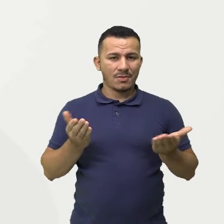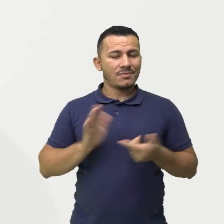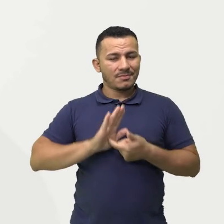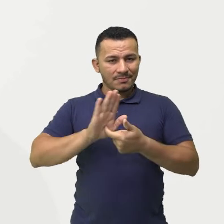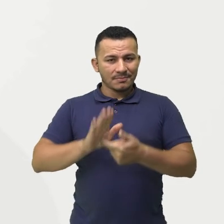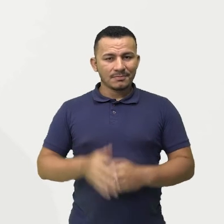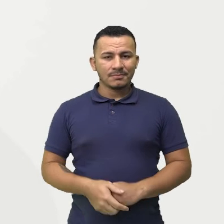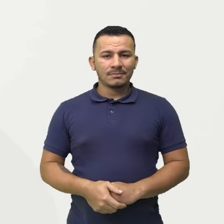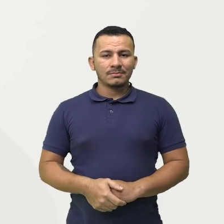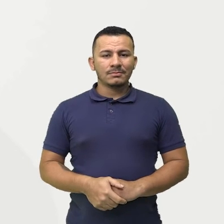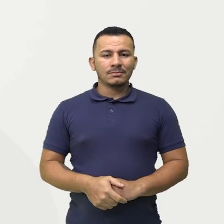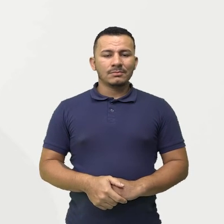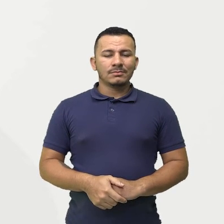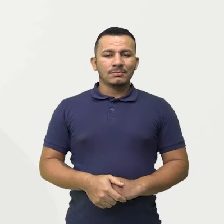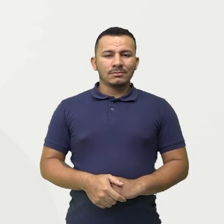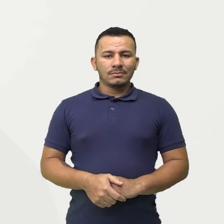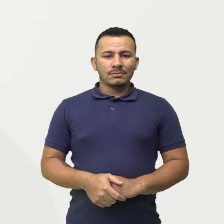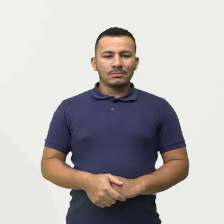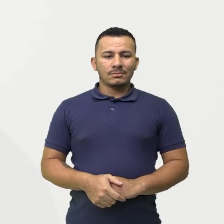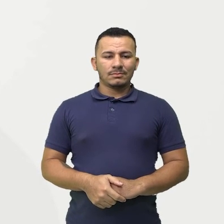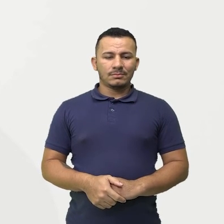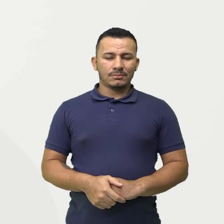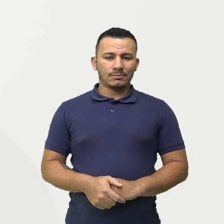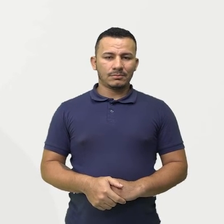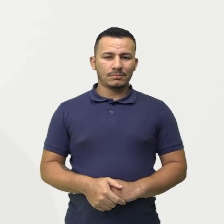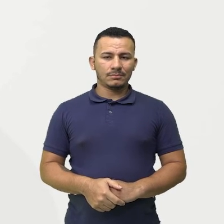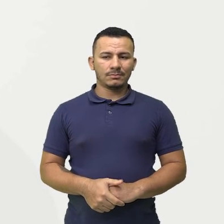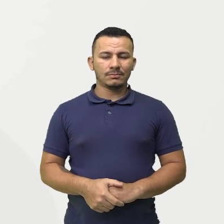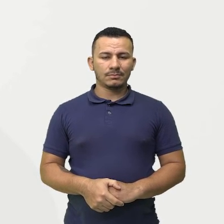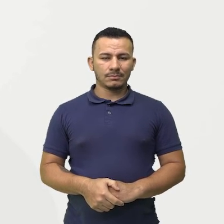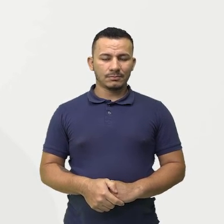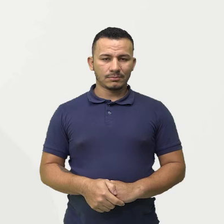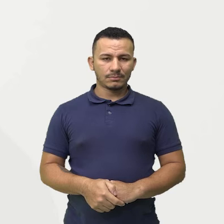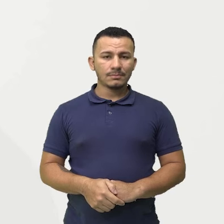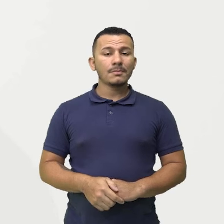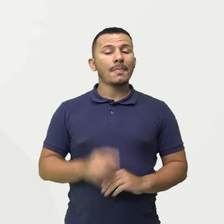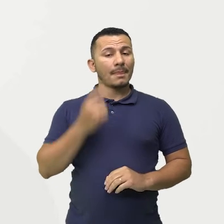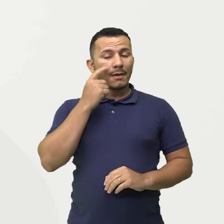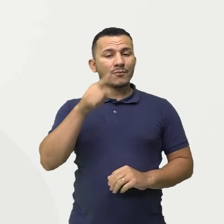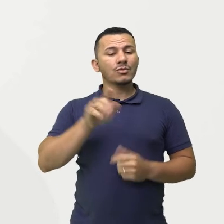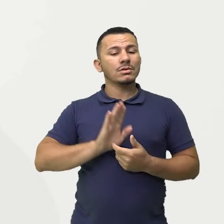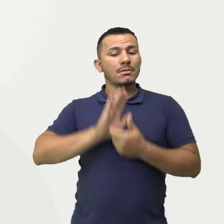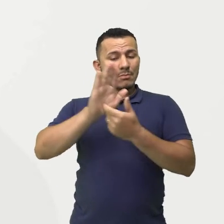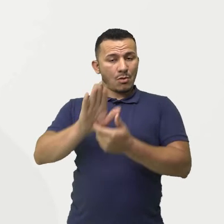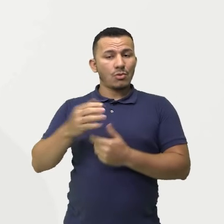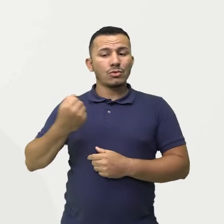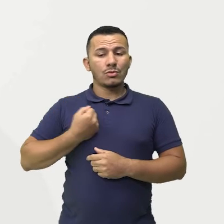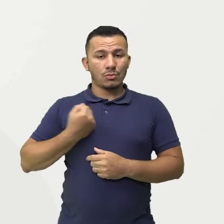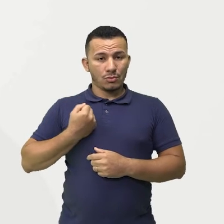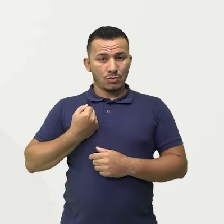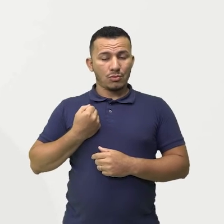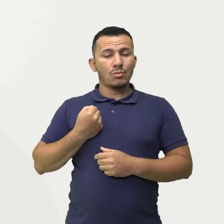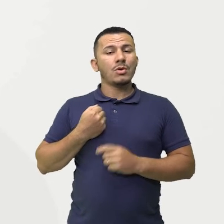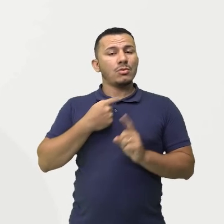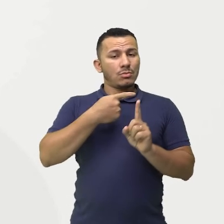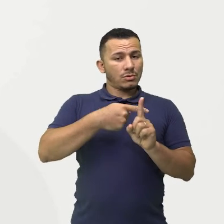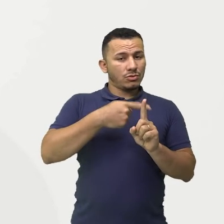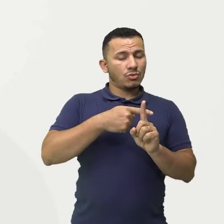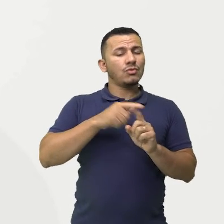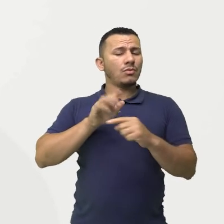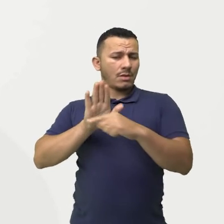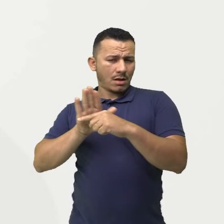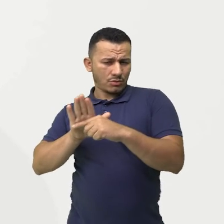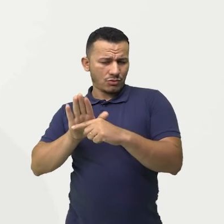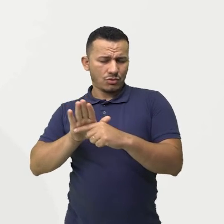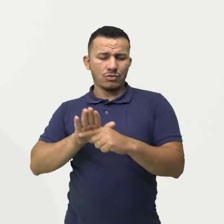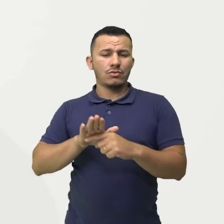essas situações. Olha o que o exemplo diz. Indique o número inteiro em cada caso.